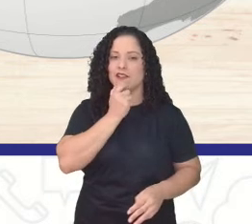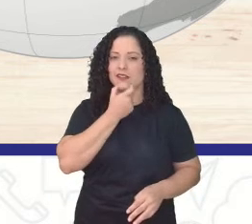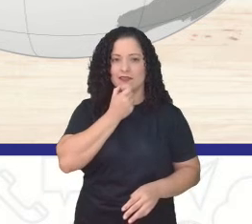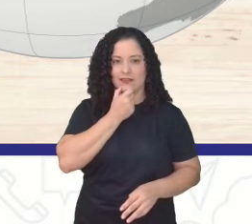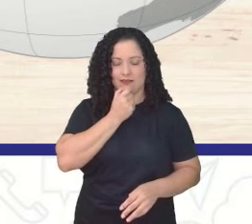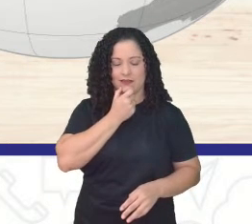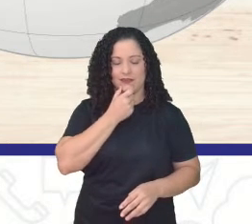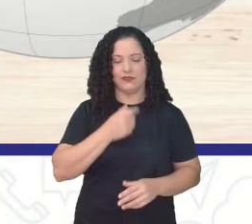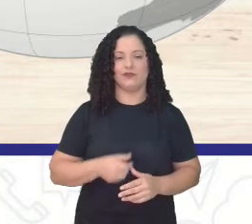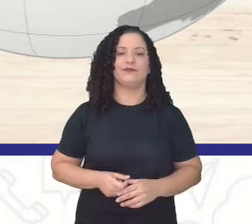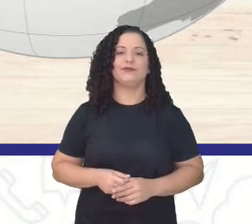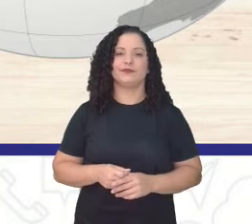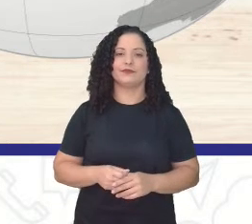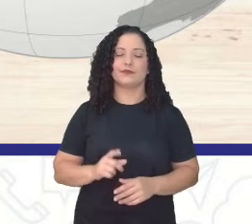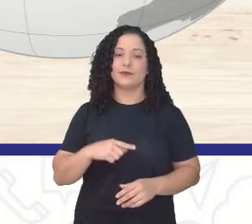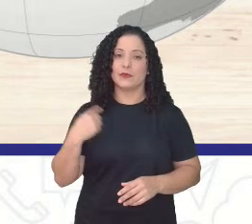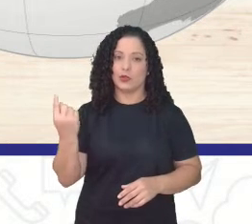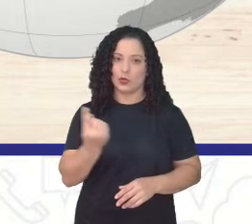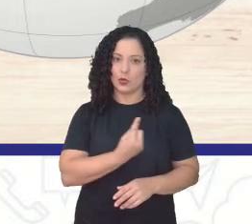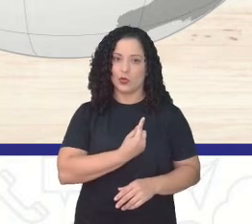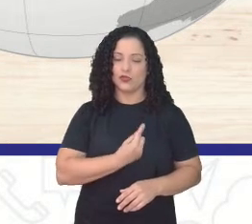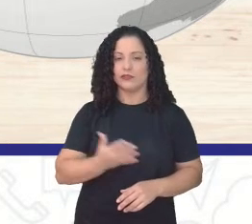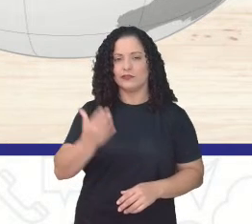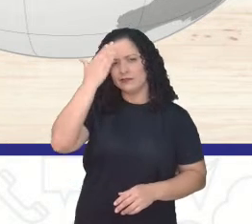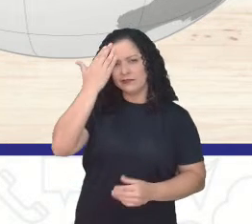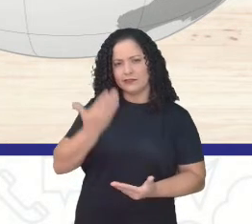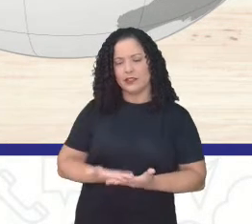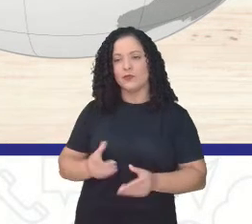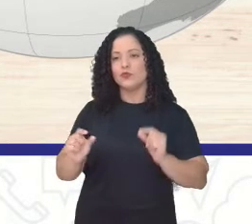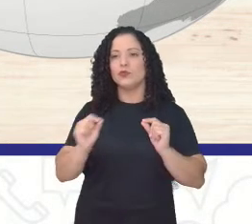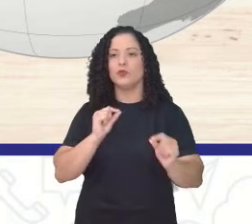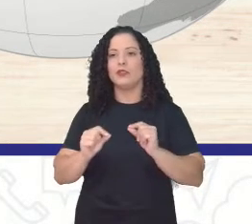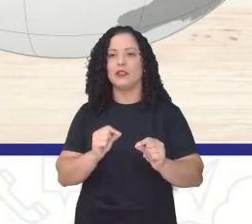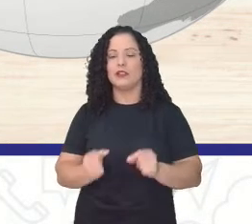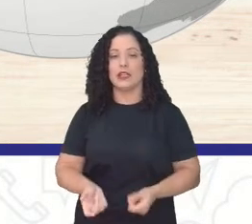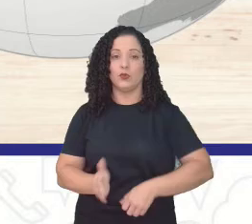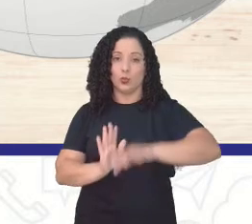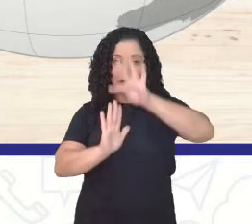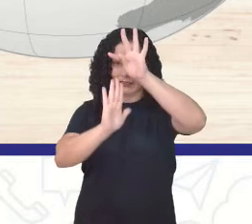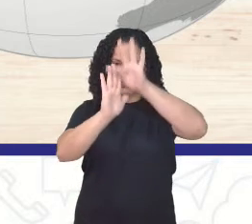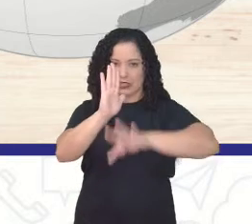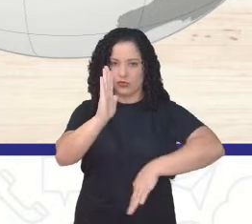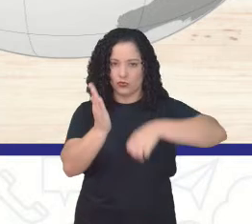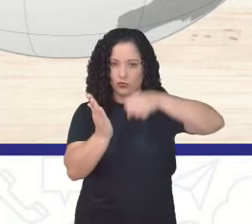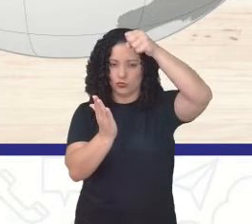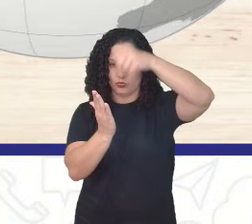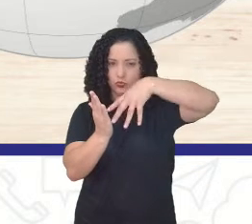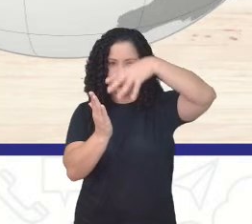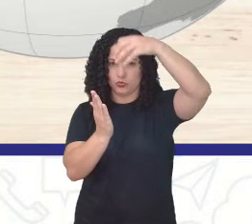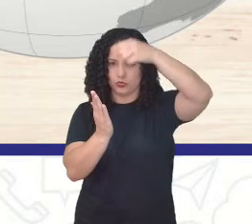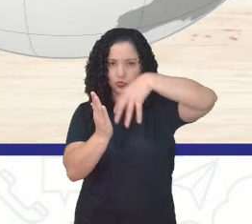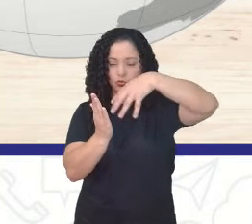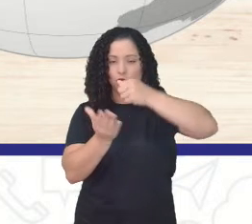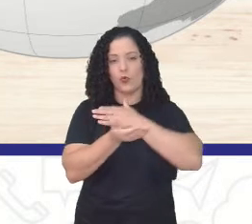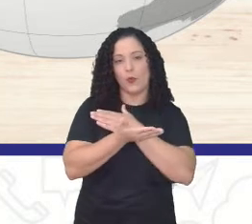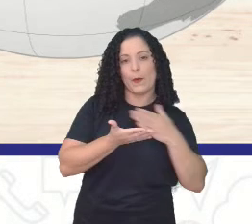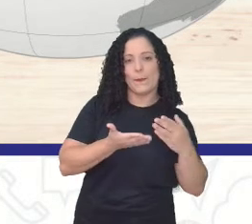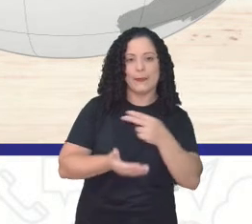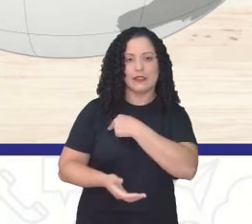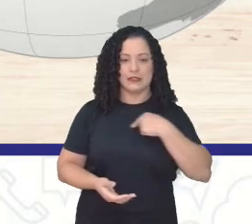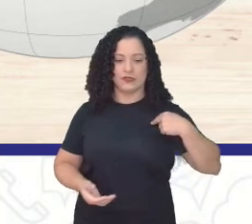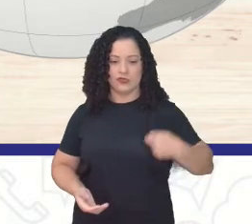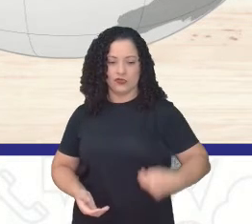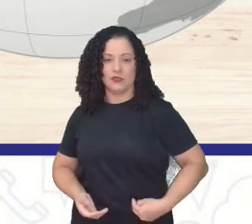gente acredita, por exemplo, né, que a impressão mecânica dos textos, né, em papel começou na China por volta